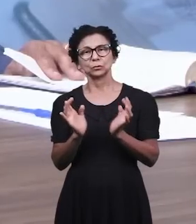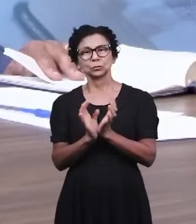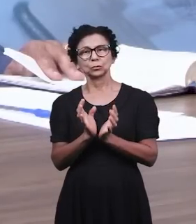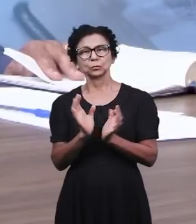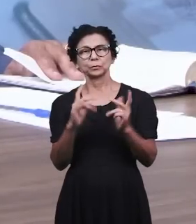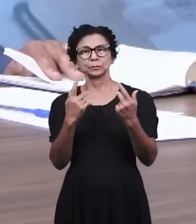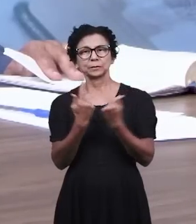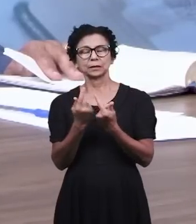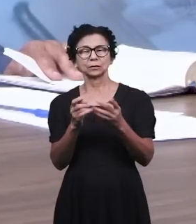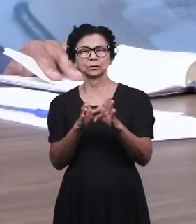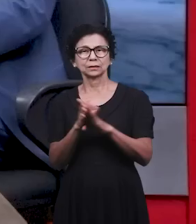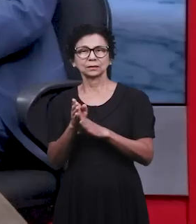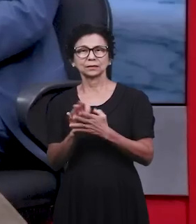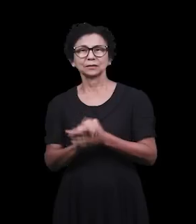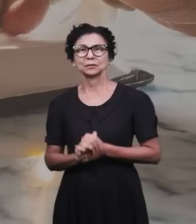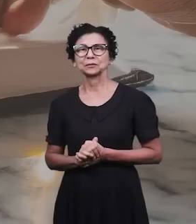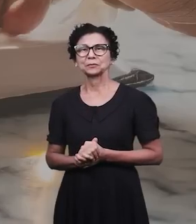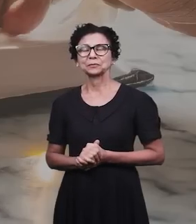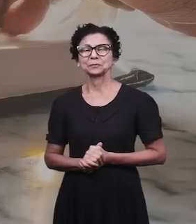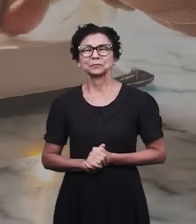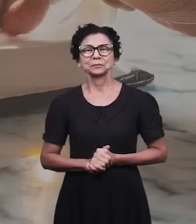o pastor Luiz Eugênio.